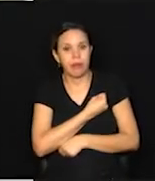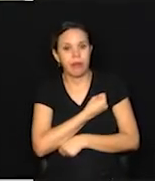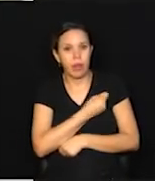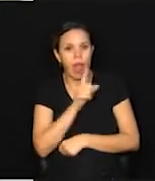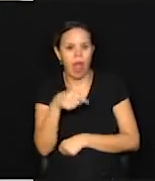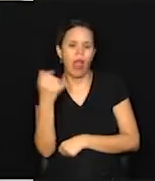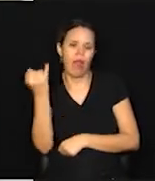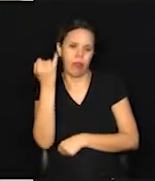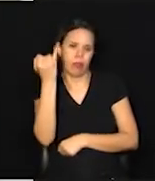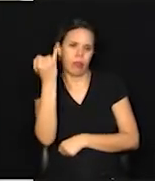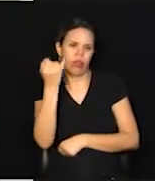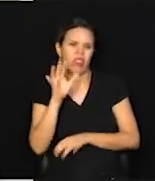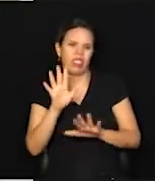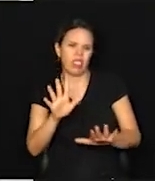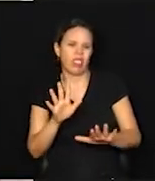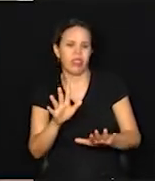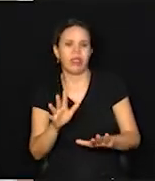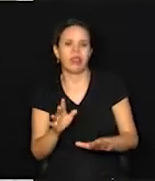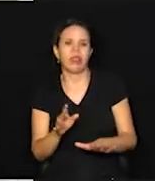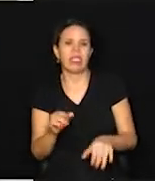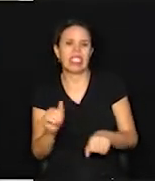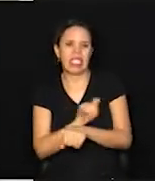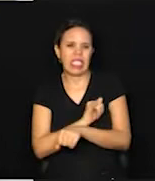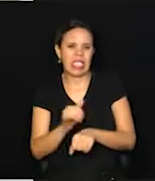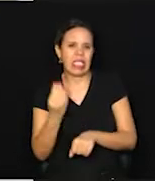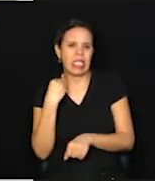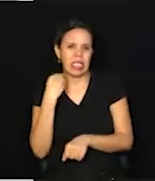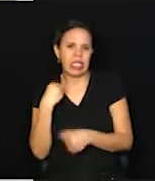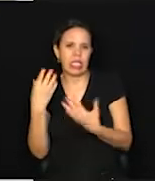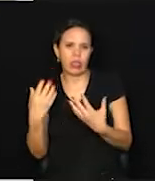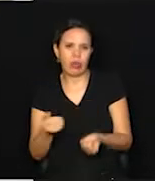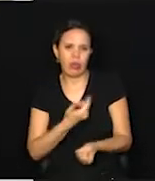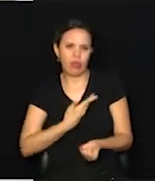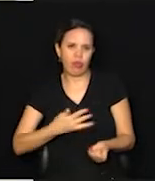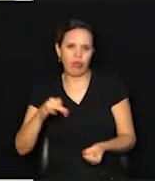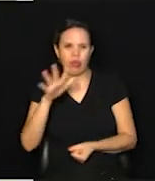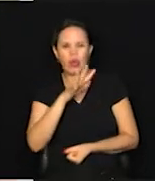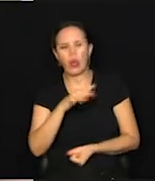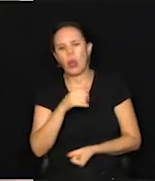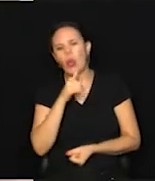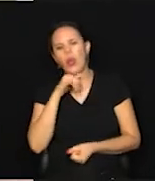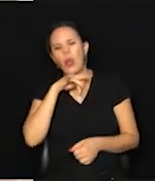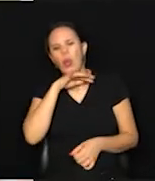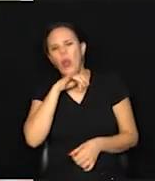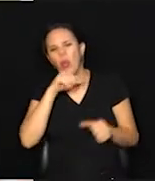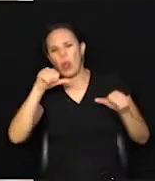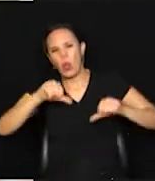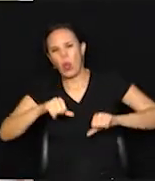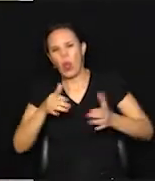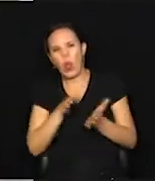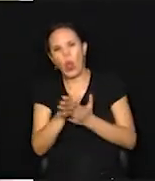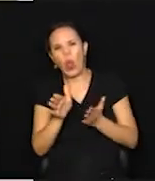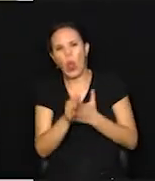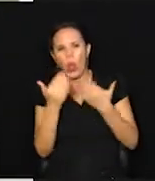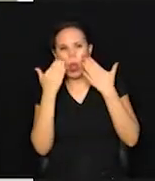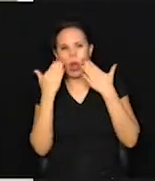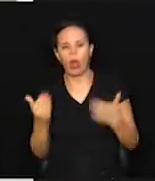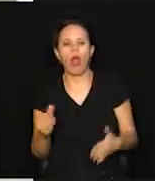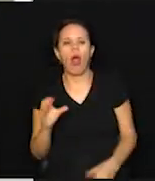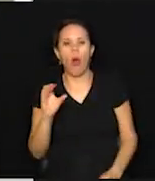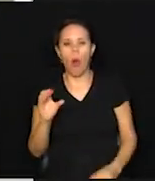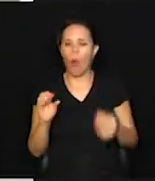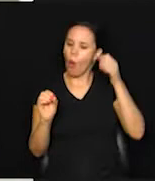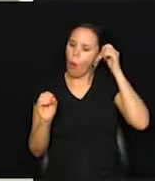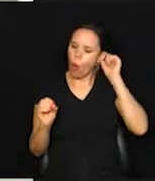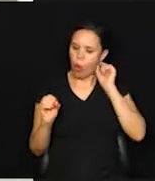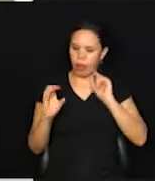são importantes. O fracasso dessa estratégia que foi adotada pelo governo federal é tão retumbante que uma publicação da OCDE, né,